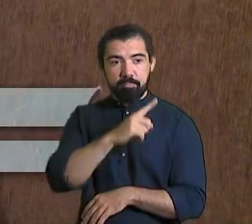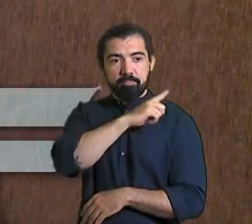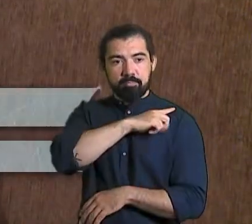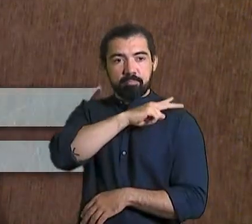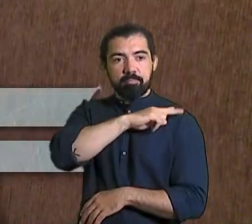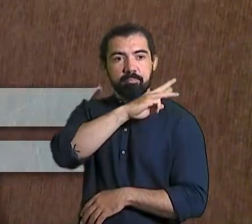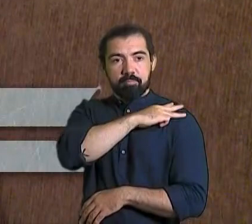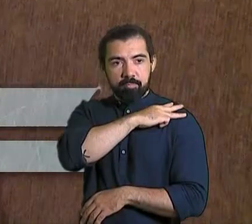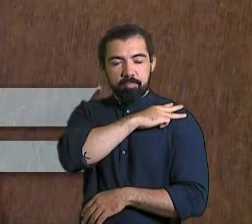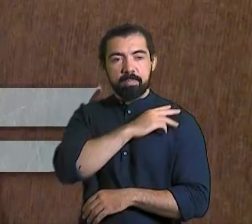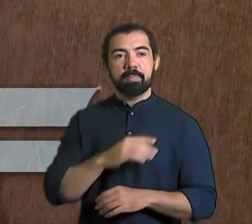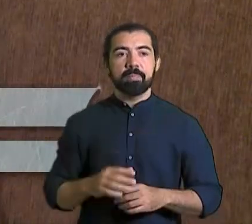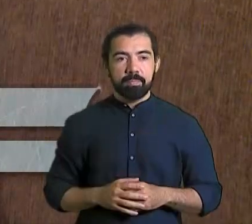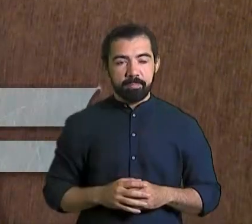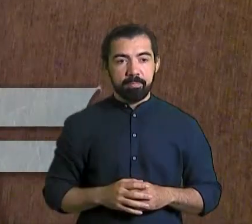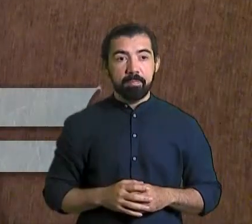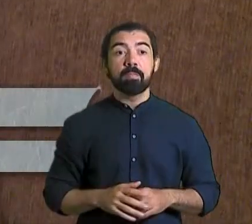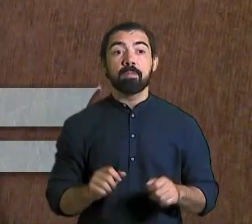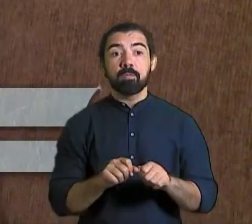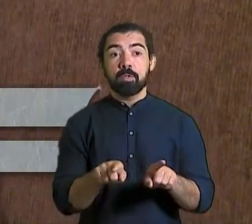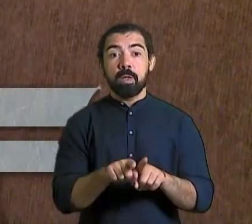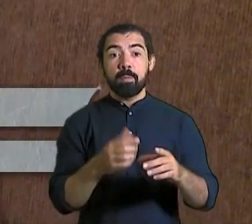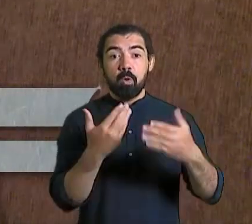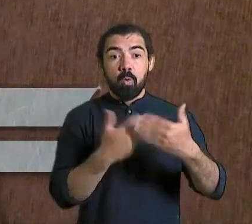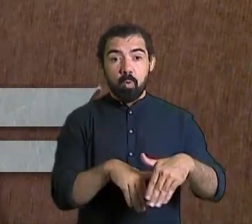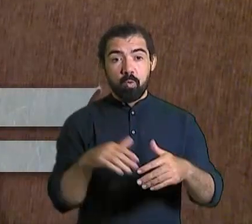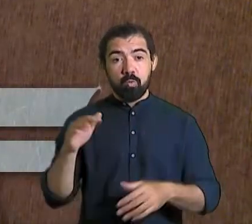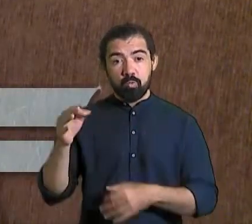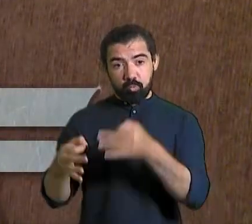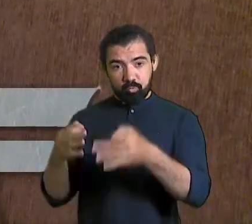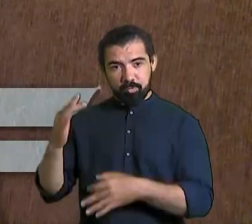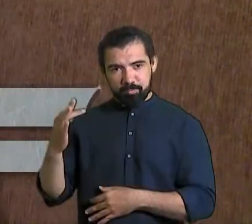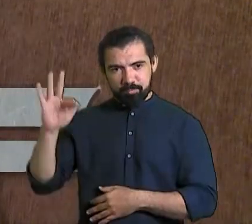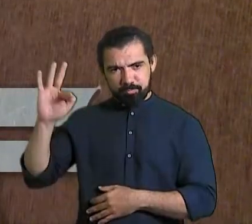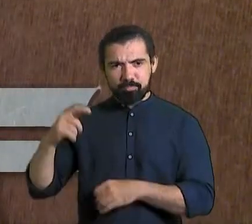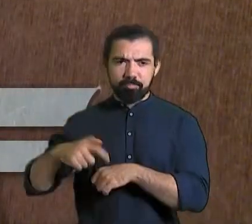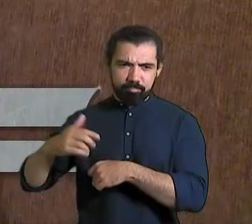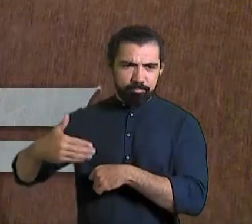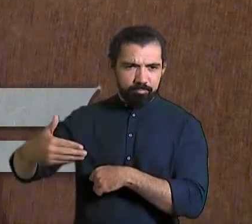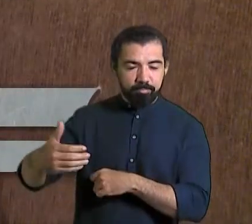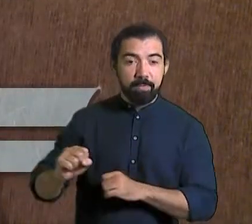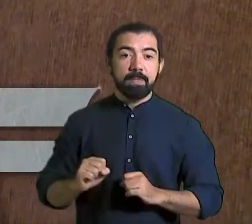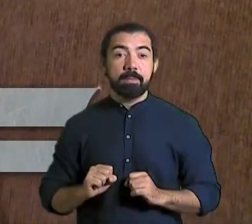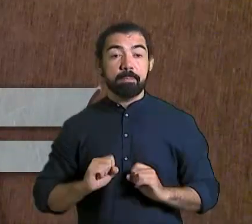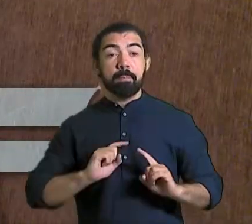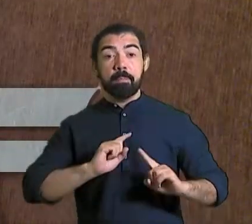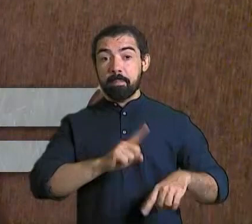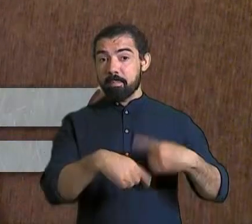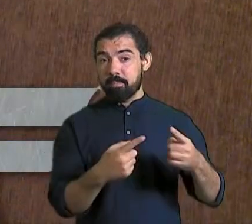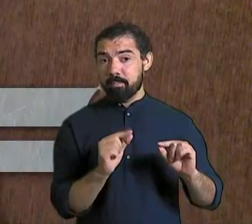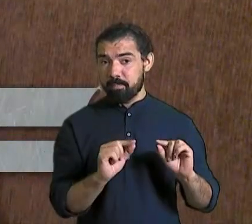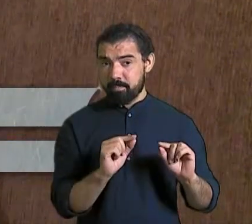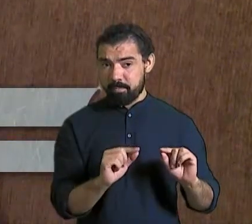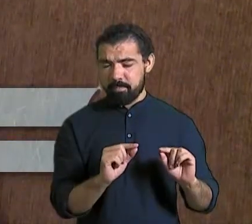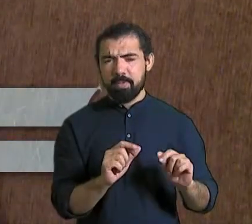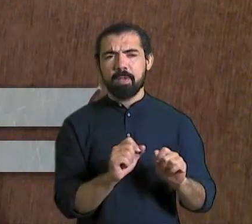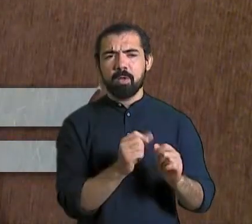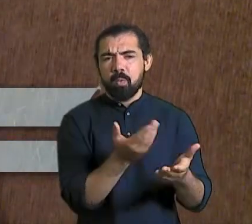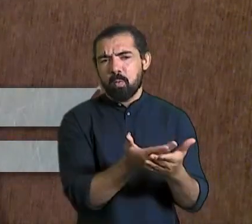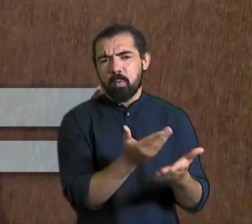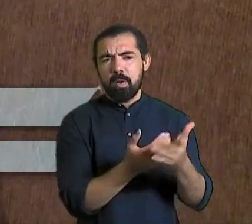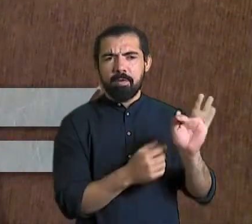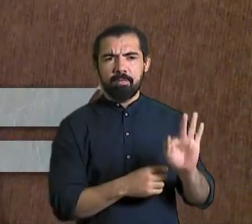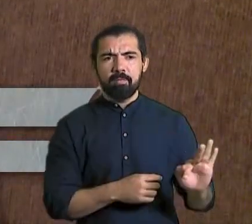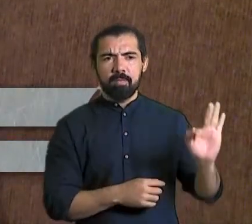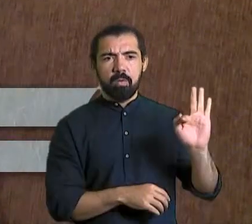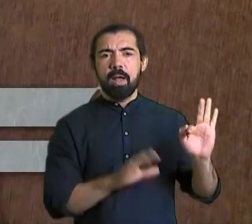o ensino médio, fiz o concurso para a Justiça Federal depois de algum tempo, né? E aí depois fiz uma graduação